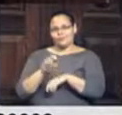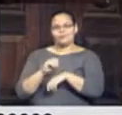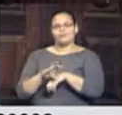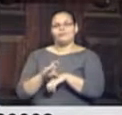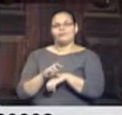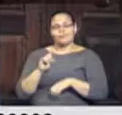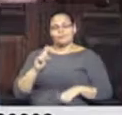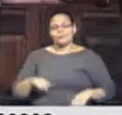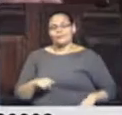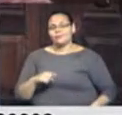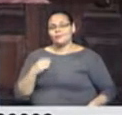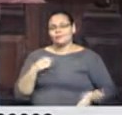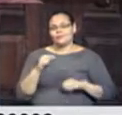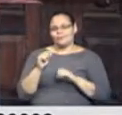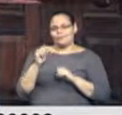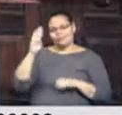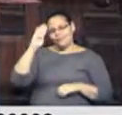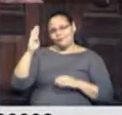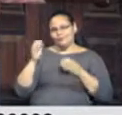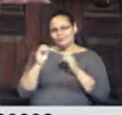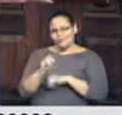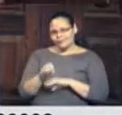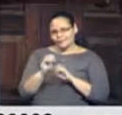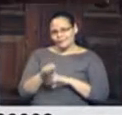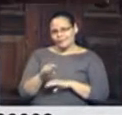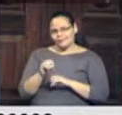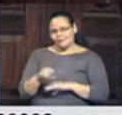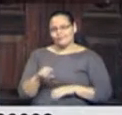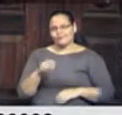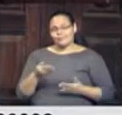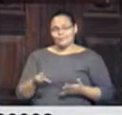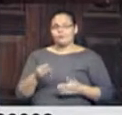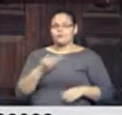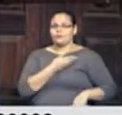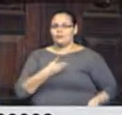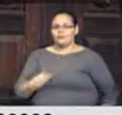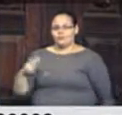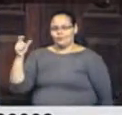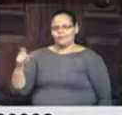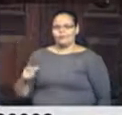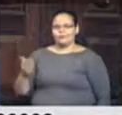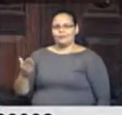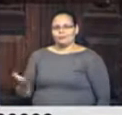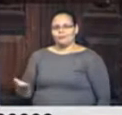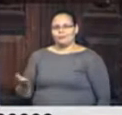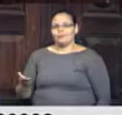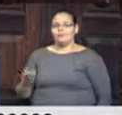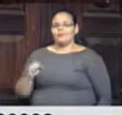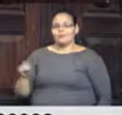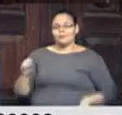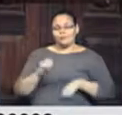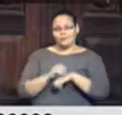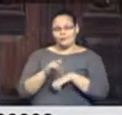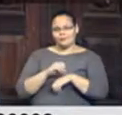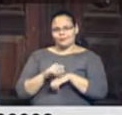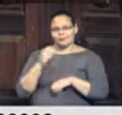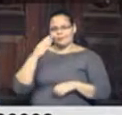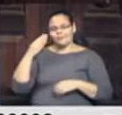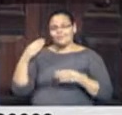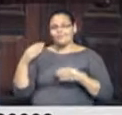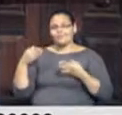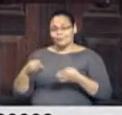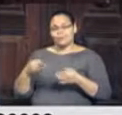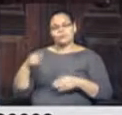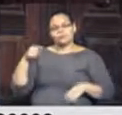passa pela questão da educação. Se o próprio governo, por um lado, nas suas mensagens, aponta